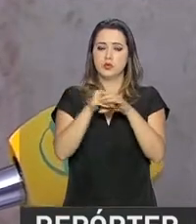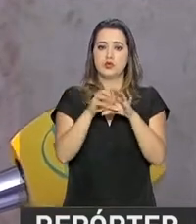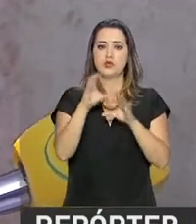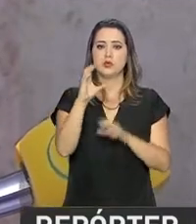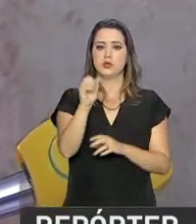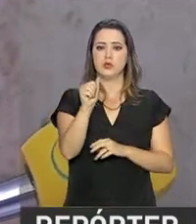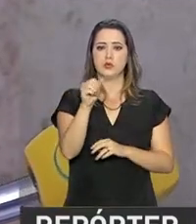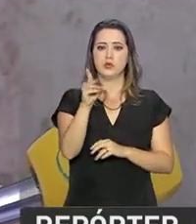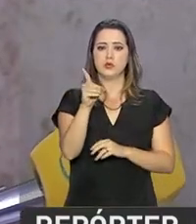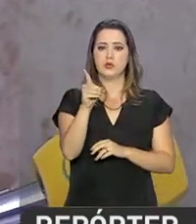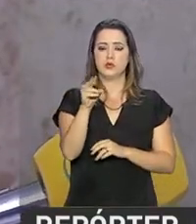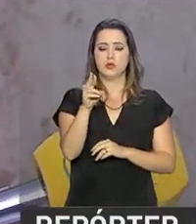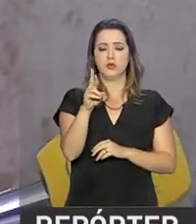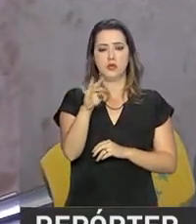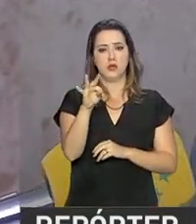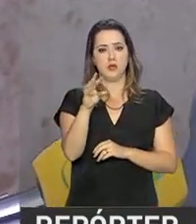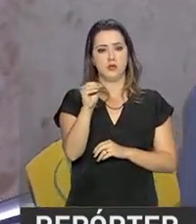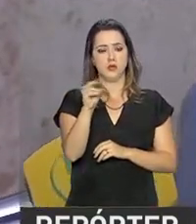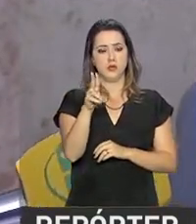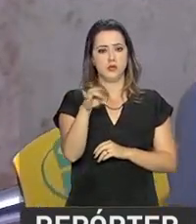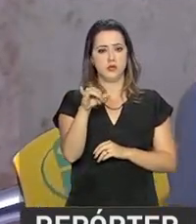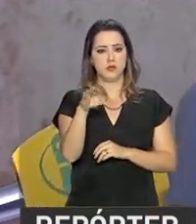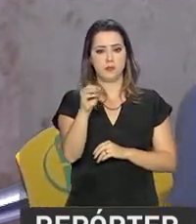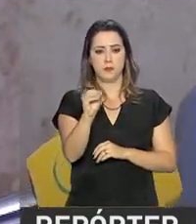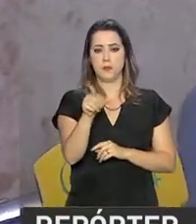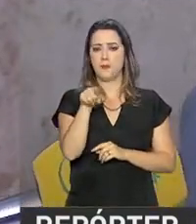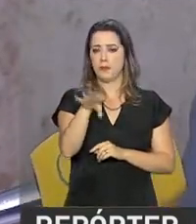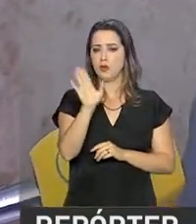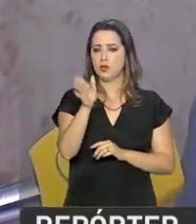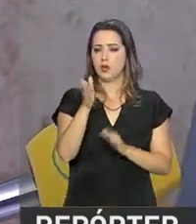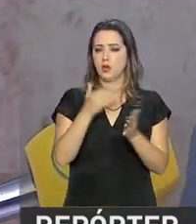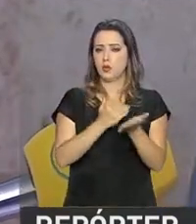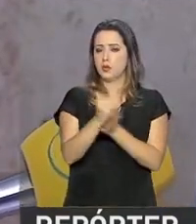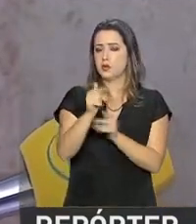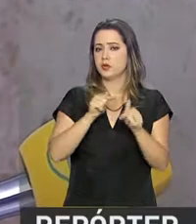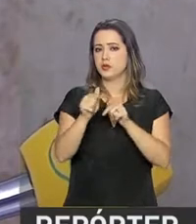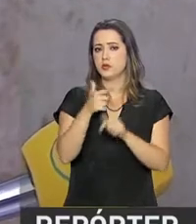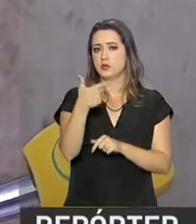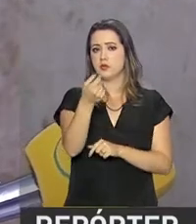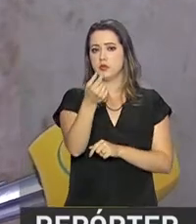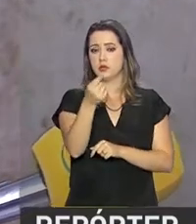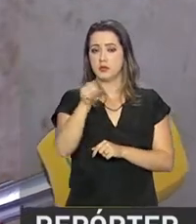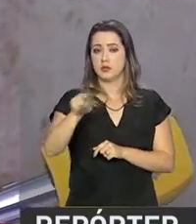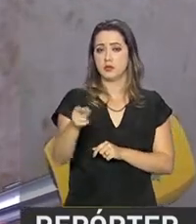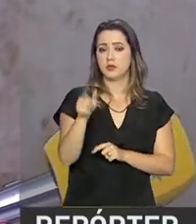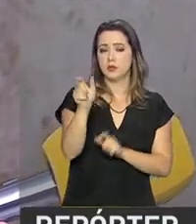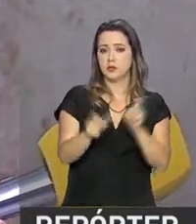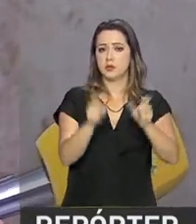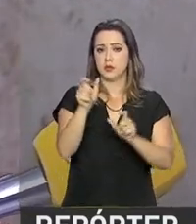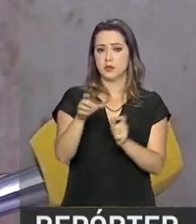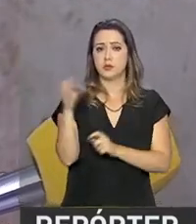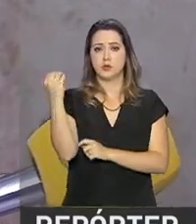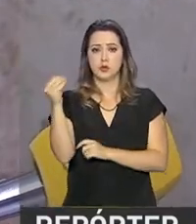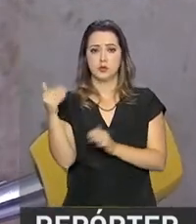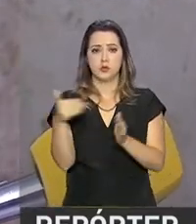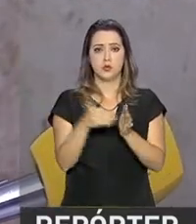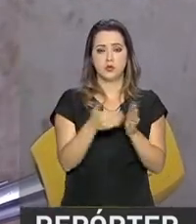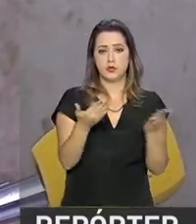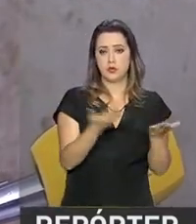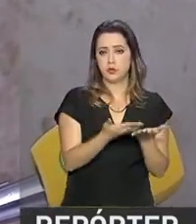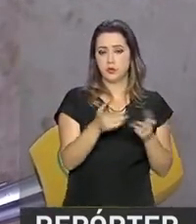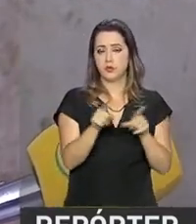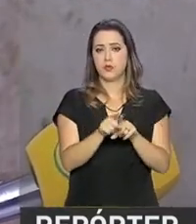conseguimos colocar uma imposição de trabalho formal 200 mil pessoas de outubro até agora ea